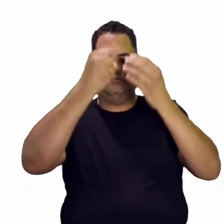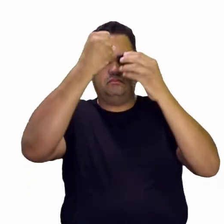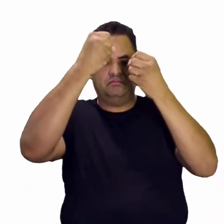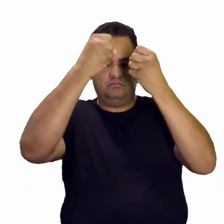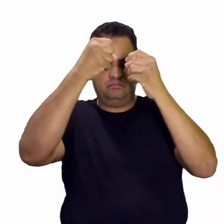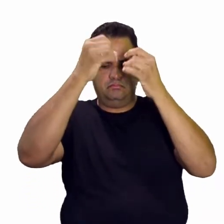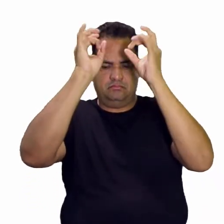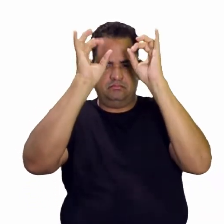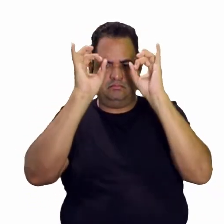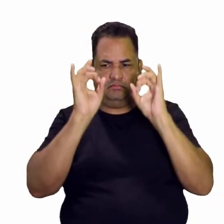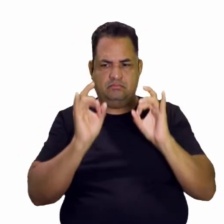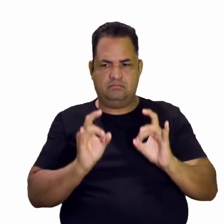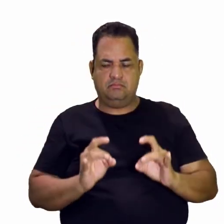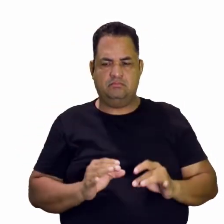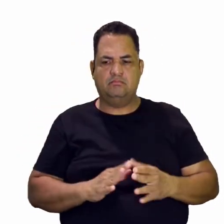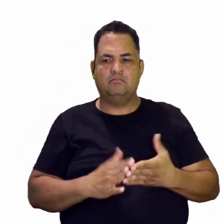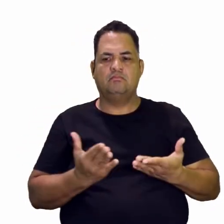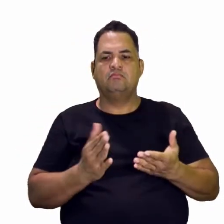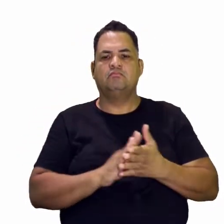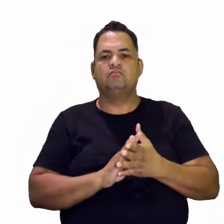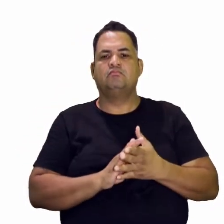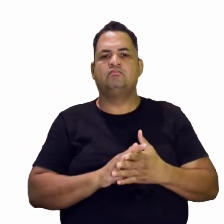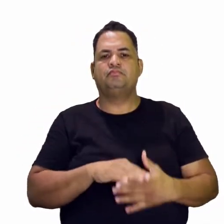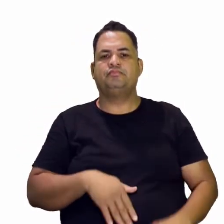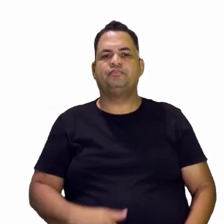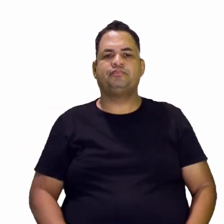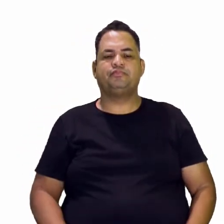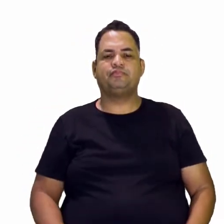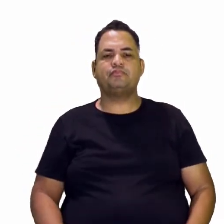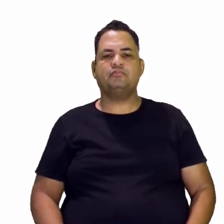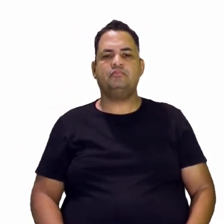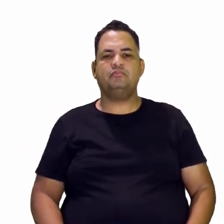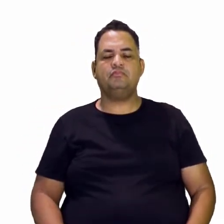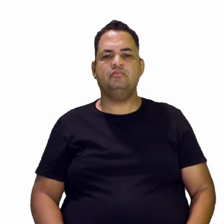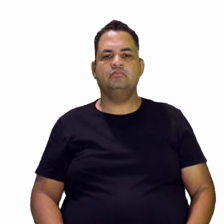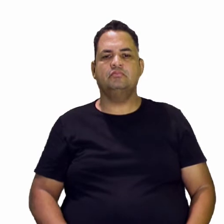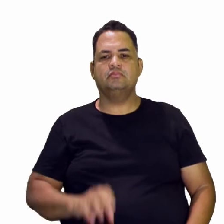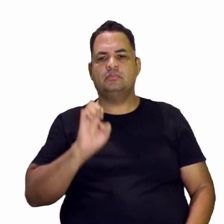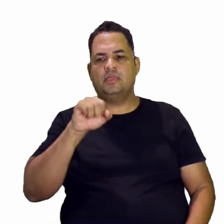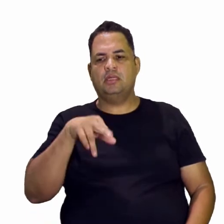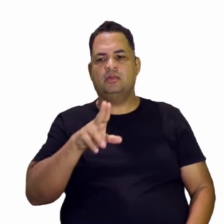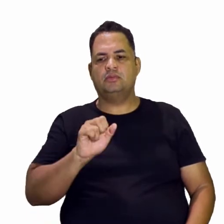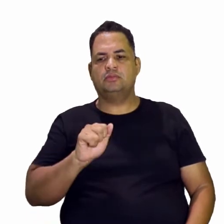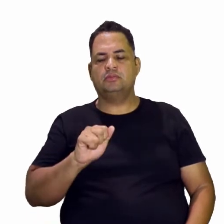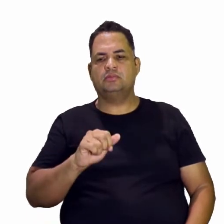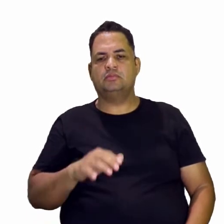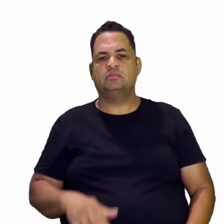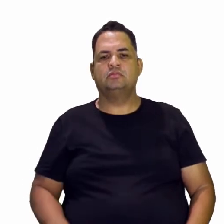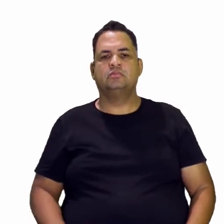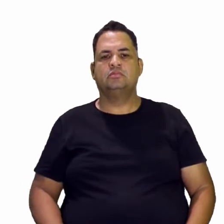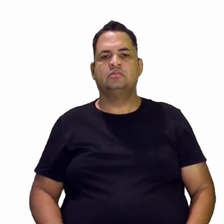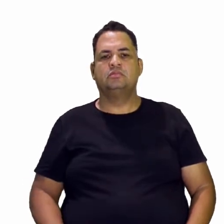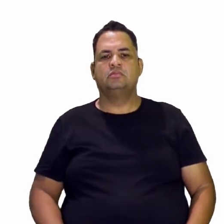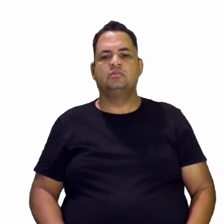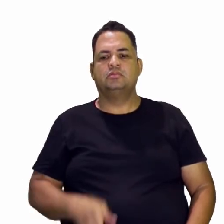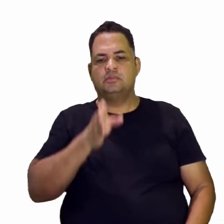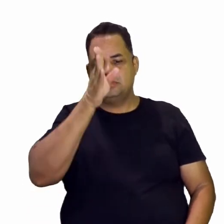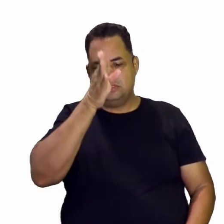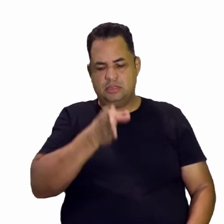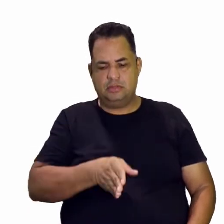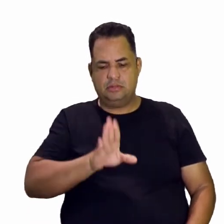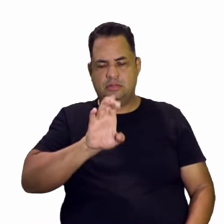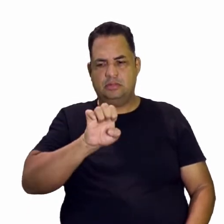descreveu aliás, o El, tá? Nós colocamos lá as eras